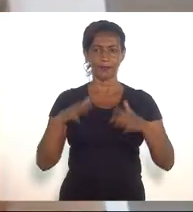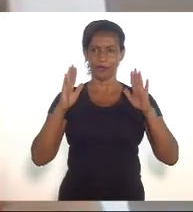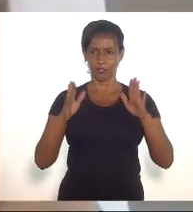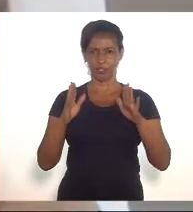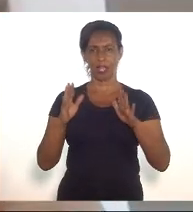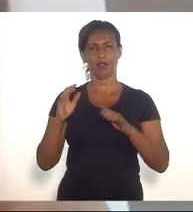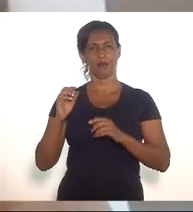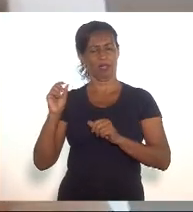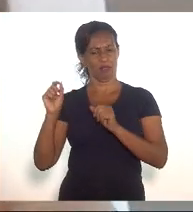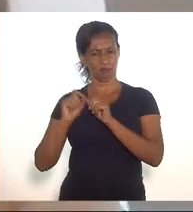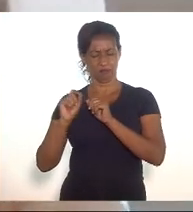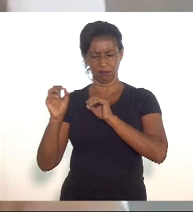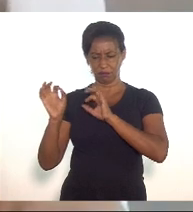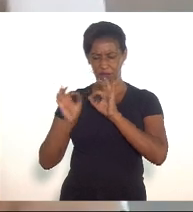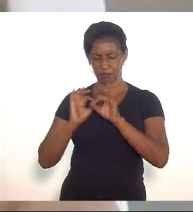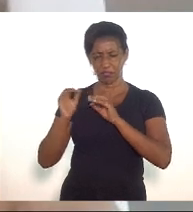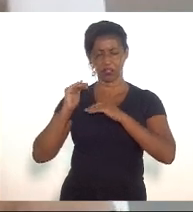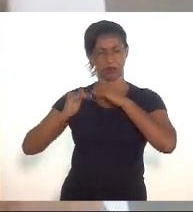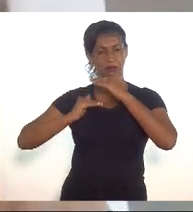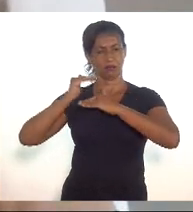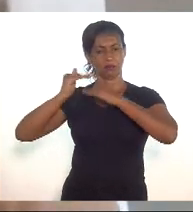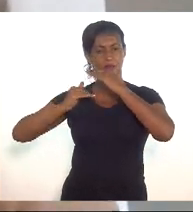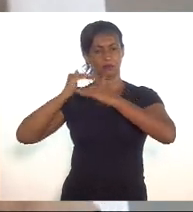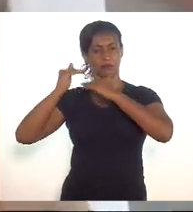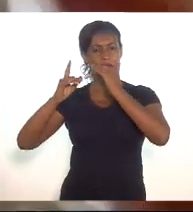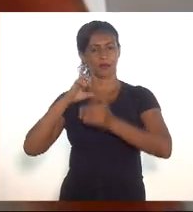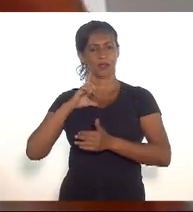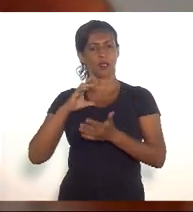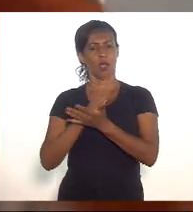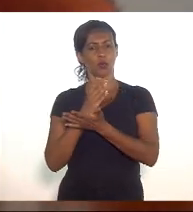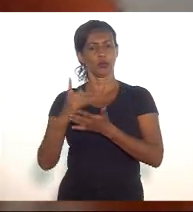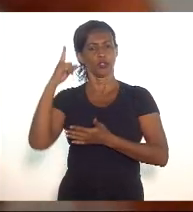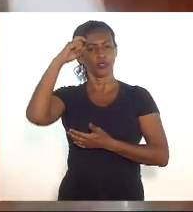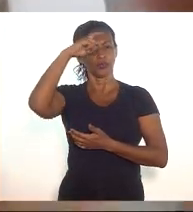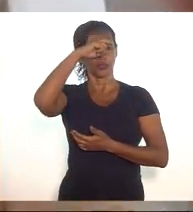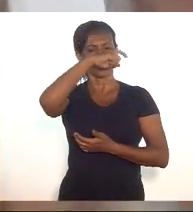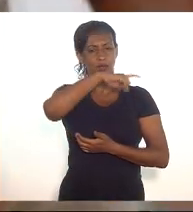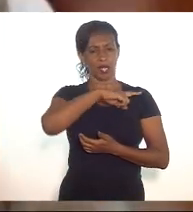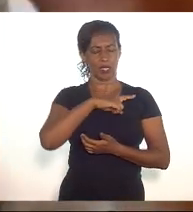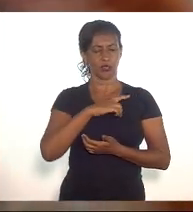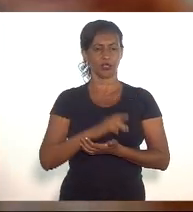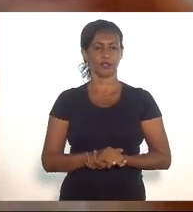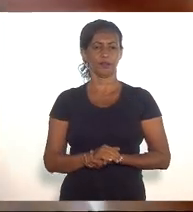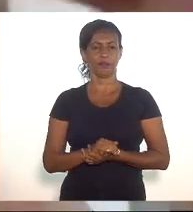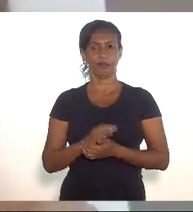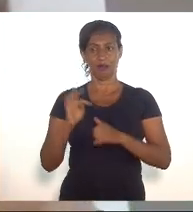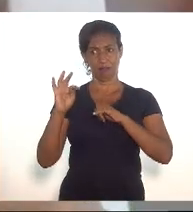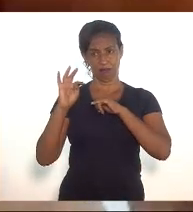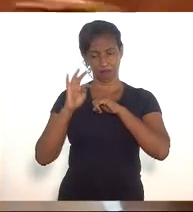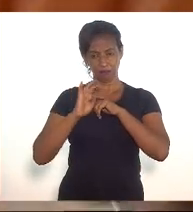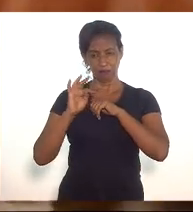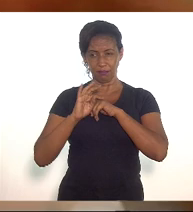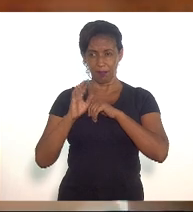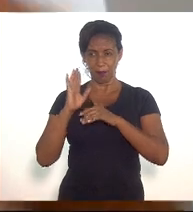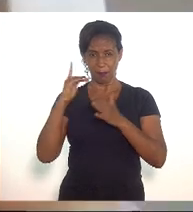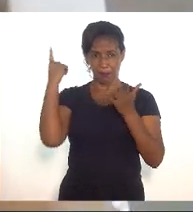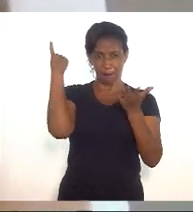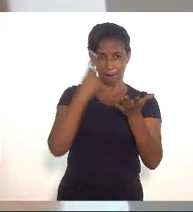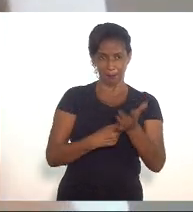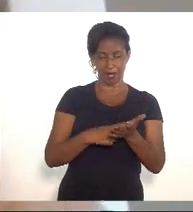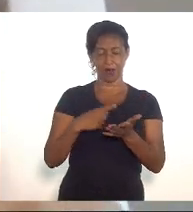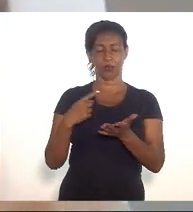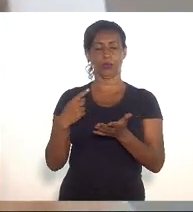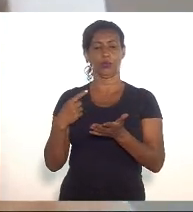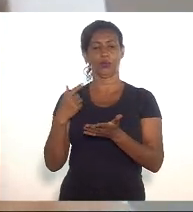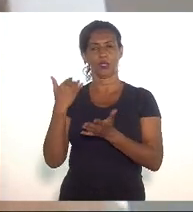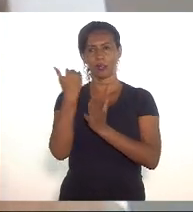construindo isso, isso já está andando, estamos tendo algumas dificuldades técnicas, mas o pacto, que é esse